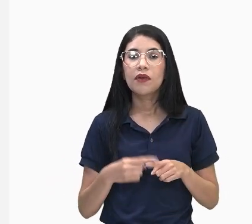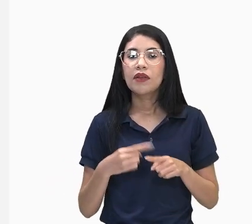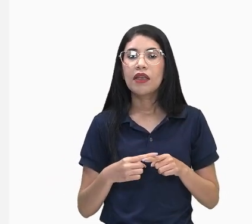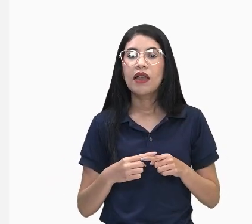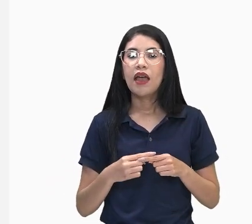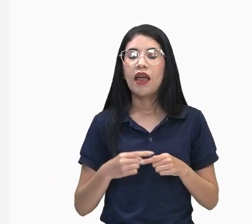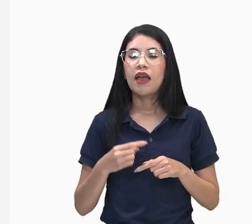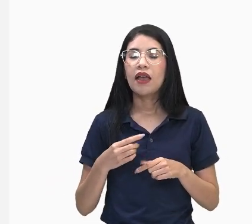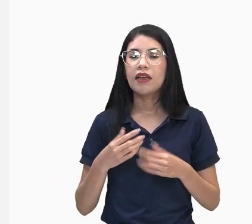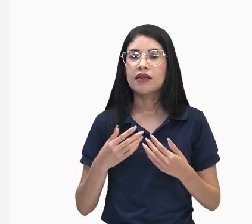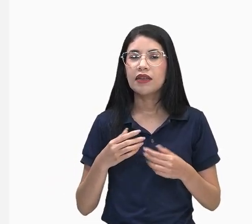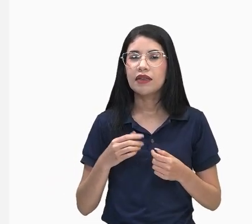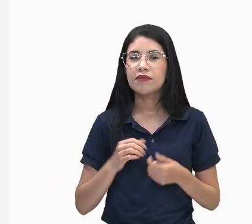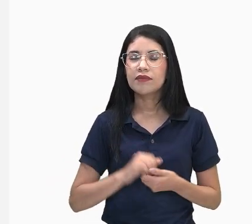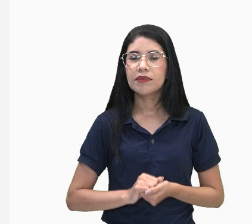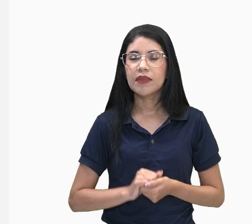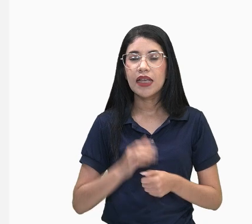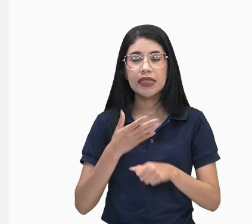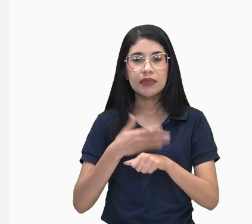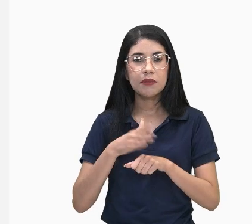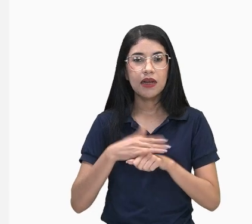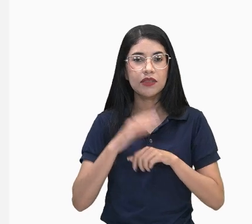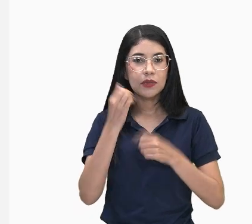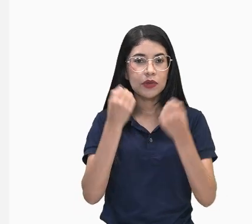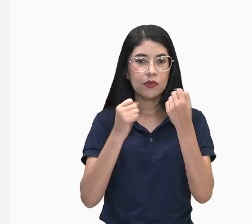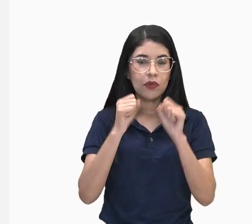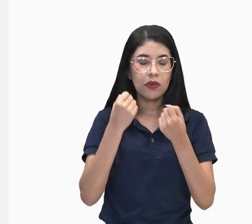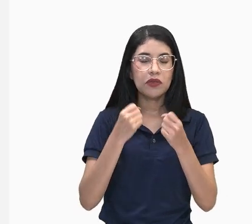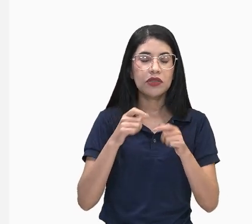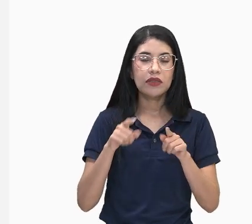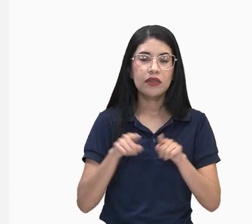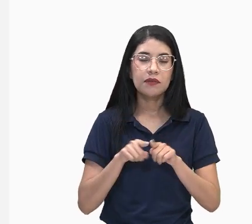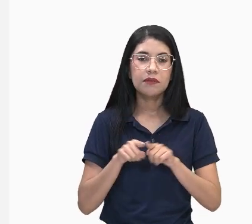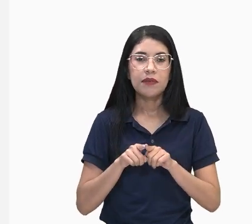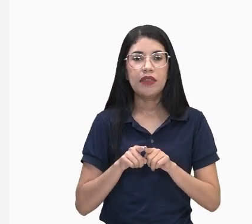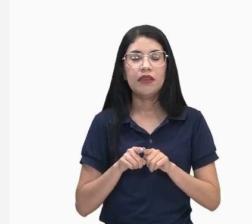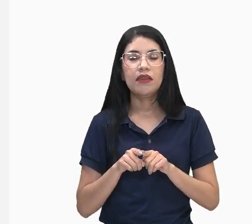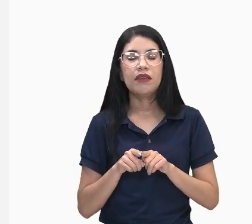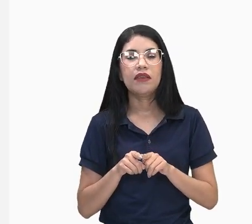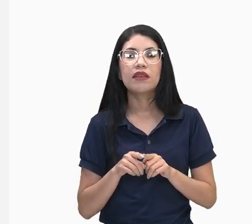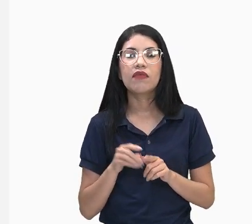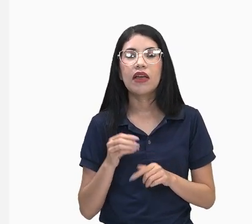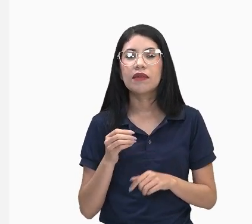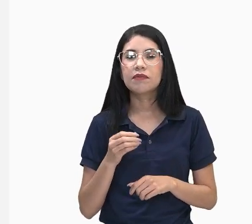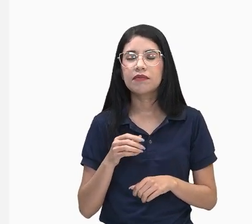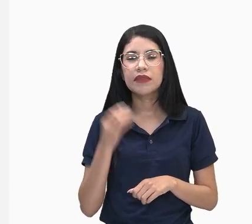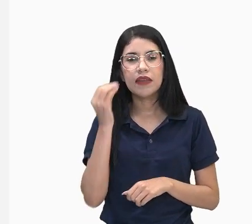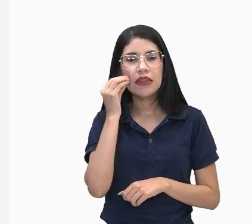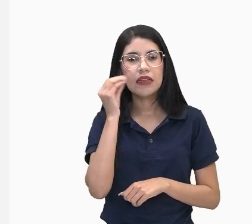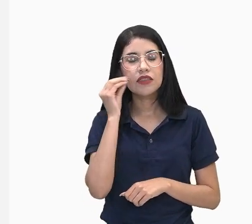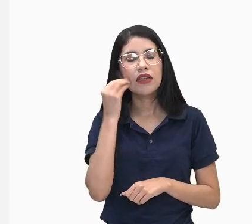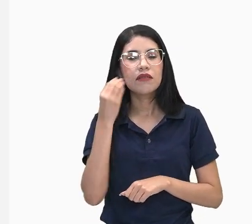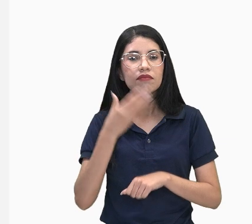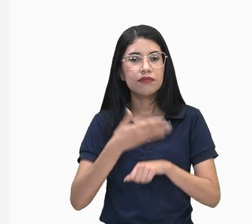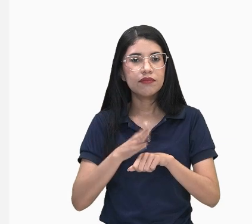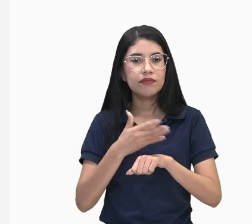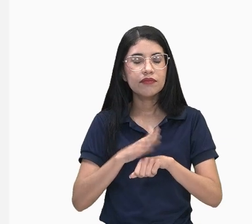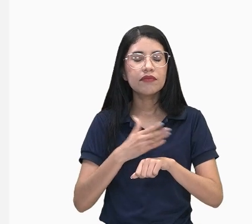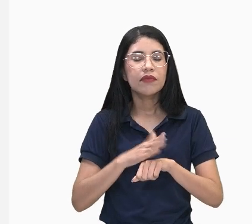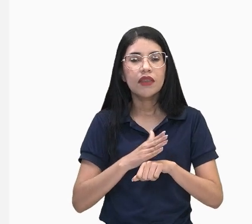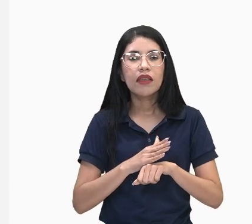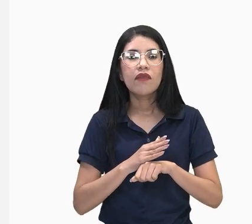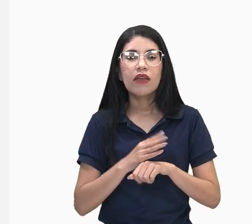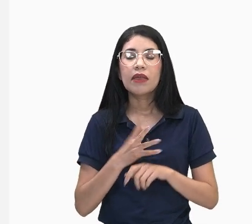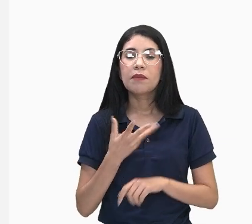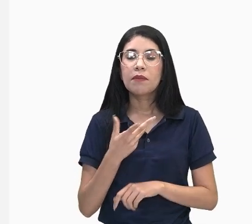provas de resistência, né, a atividade física que você vai estar realizando vão otimizar,